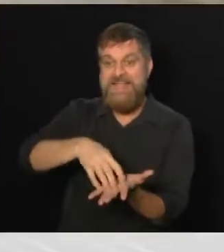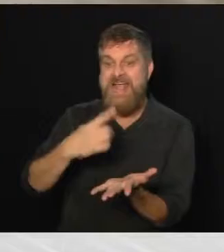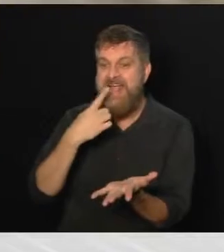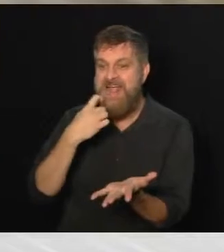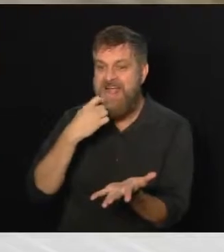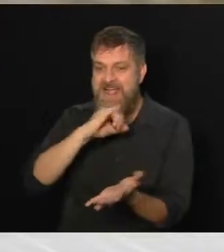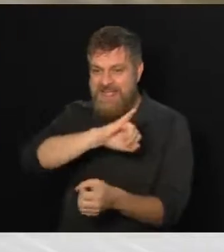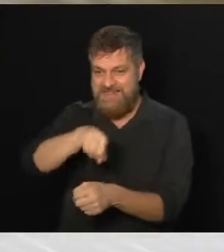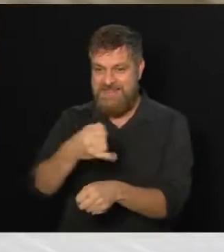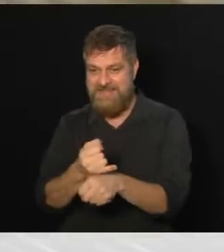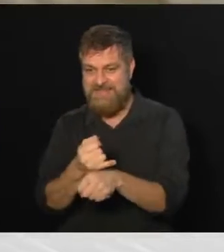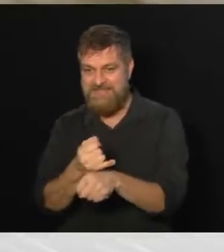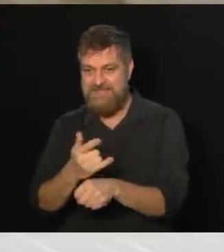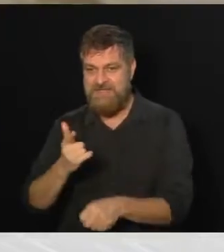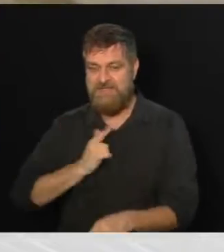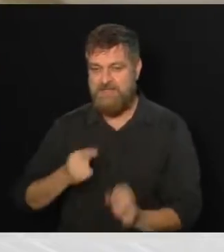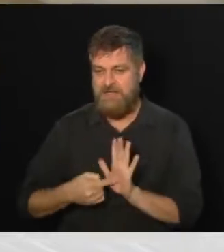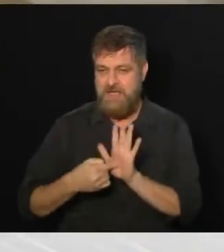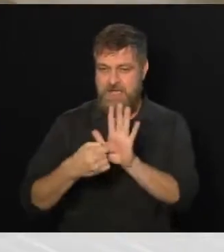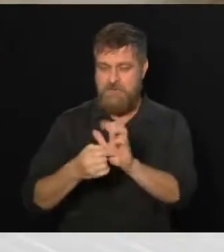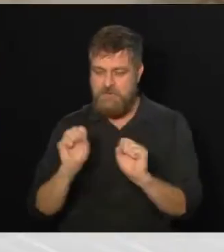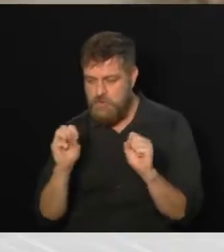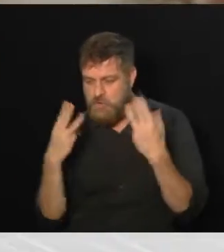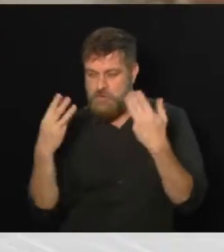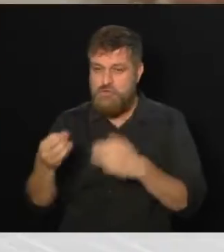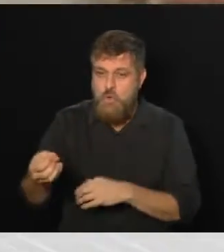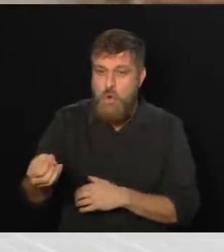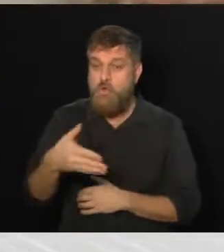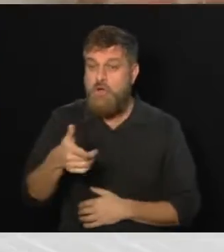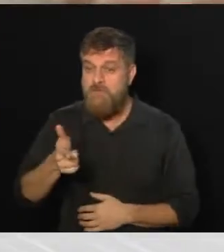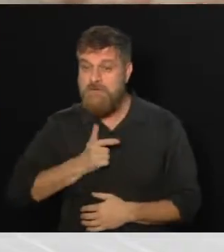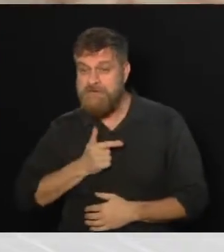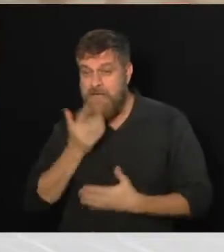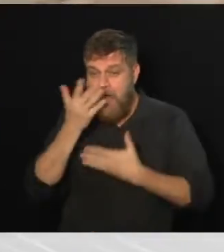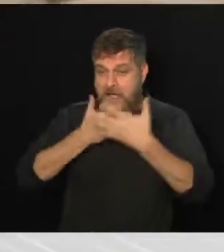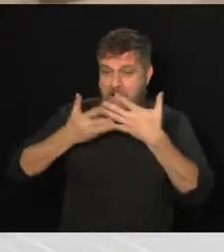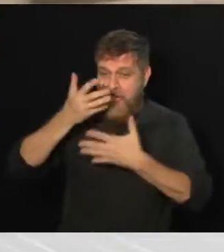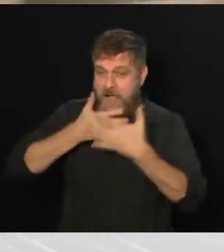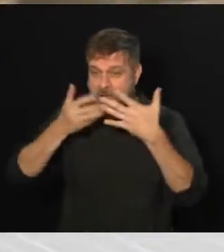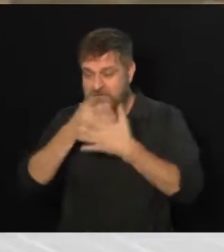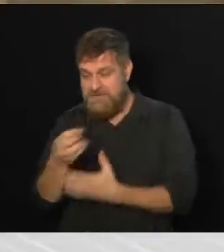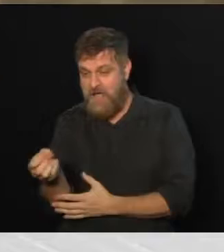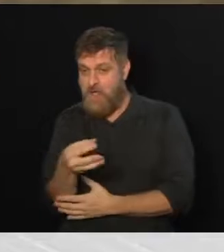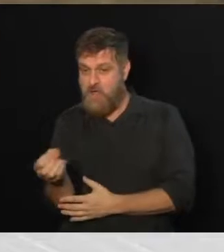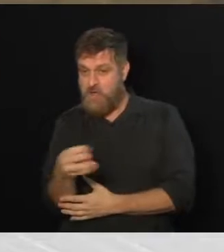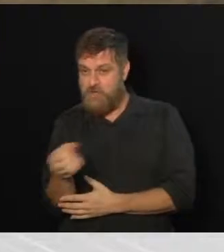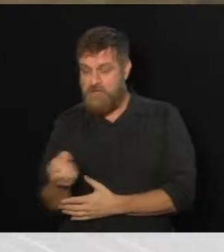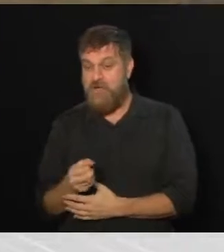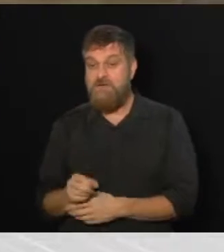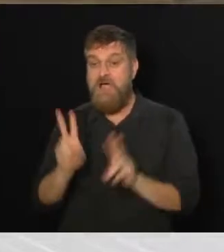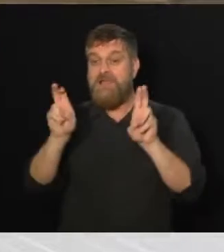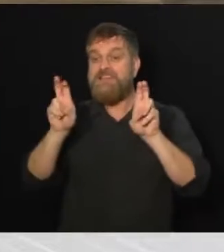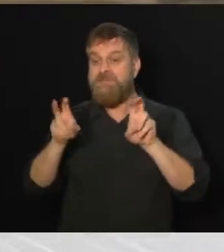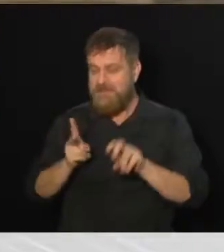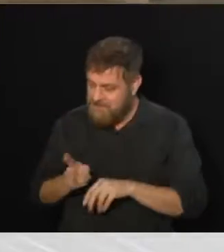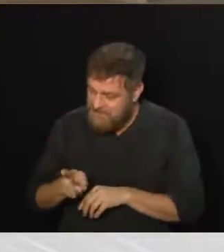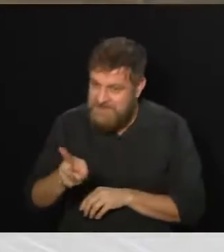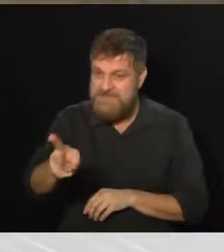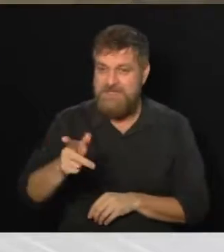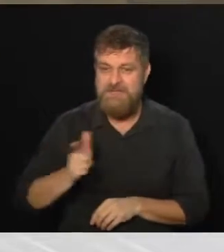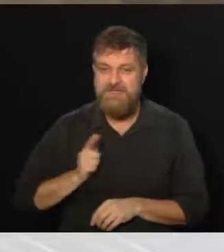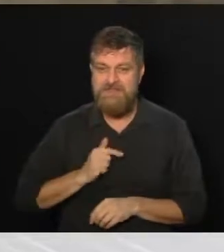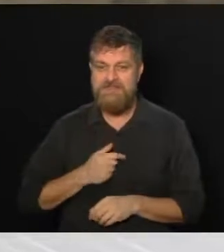em Jaguariúna. Ele traz seu novo show, no repertório músicas de seu novo álbum, Pra Sempre, além de seus